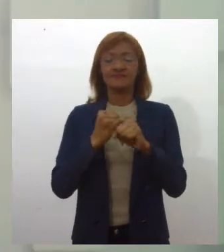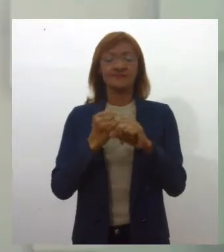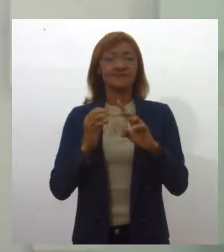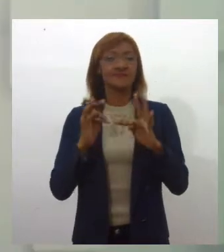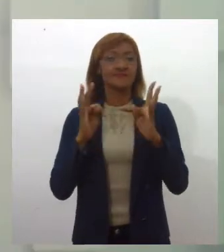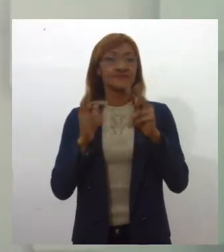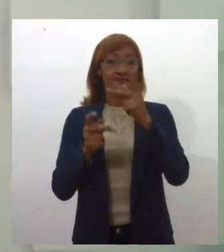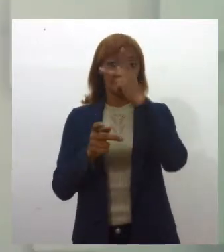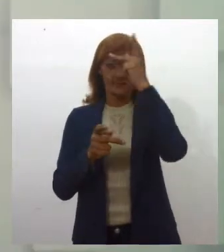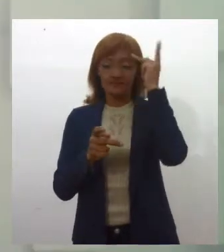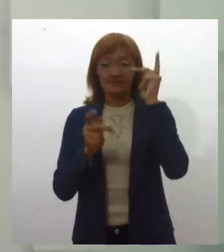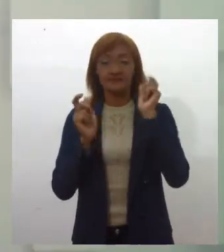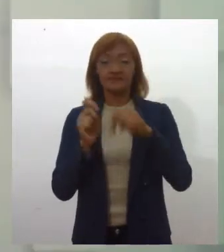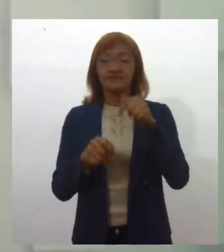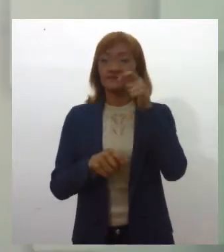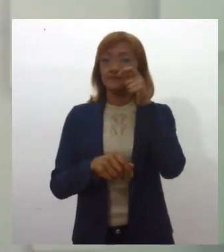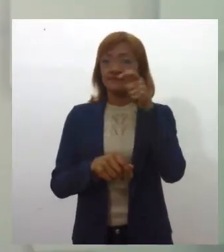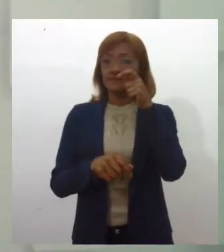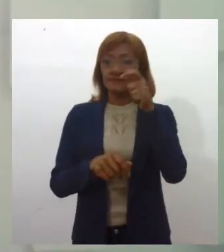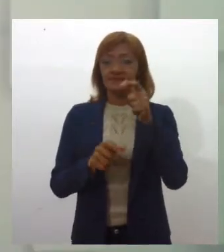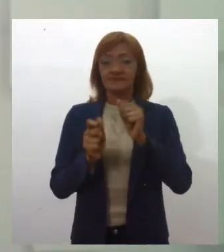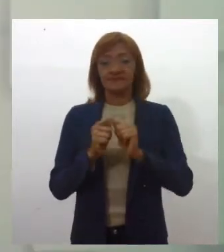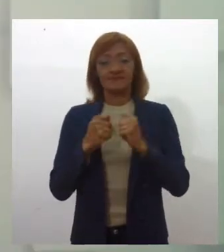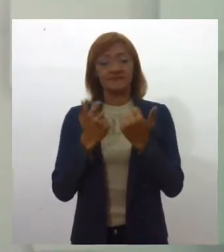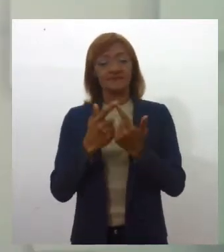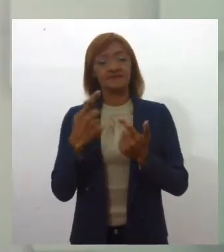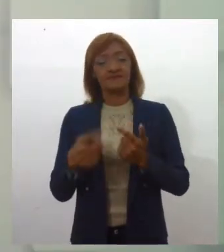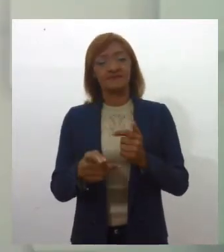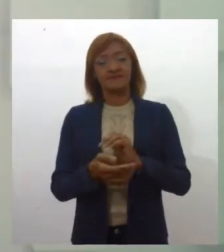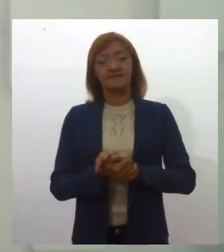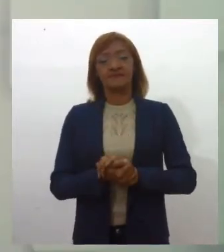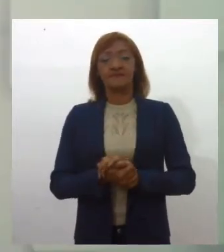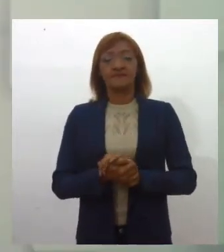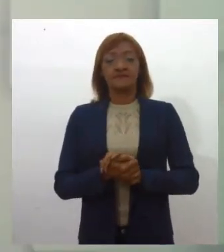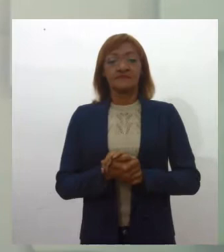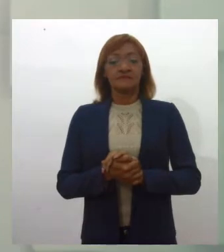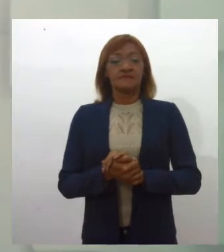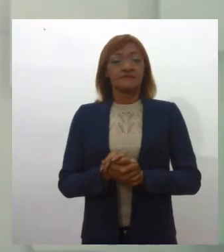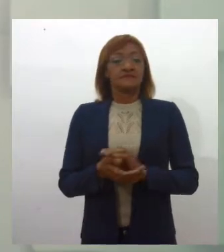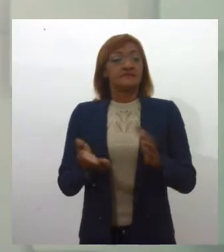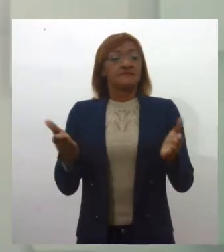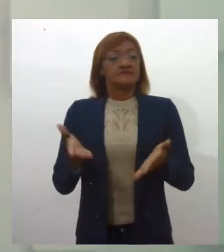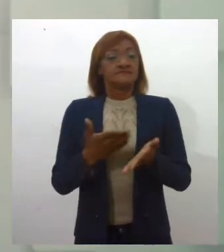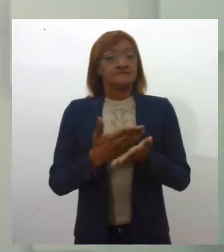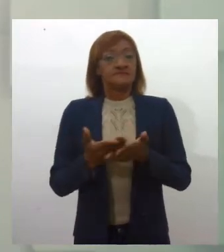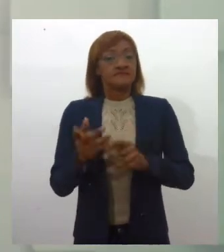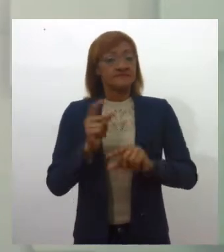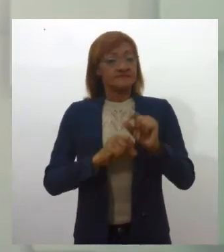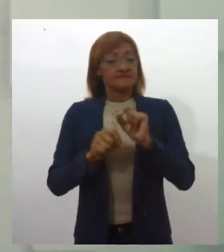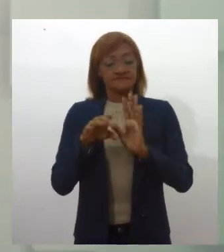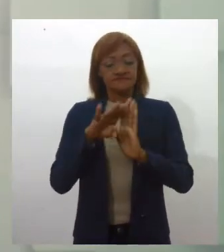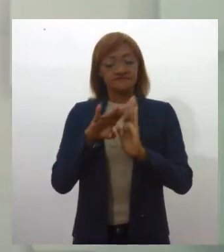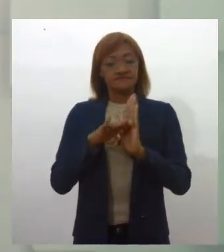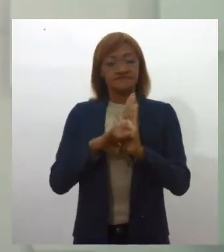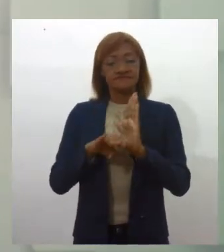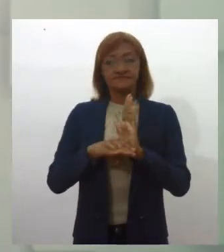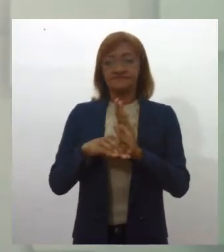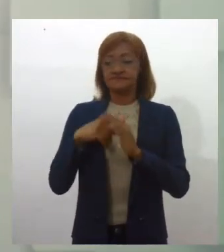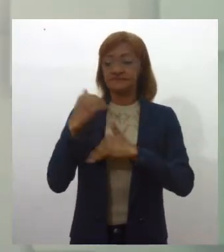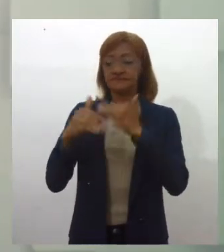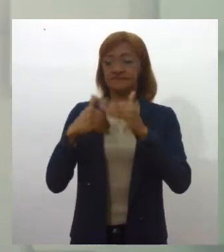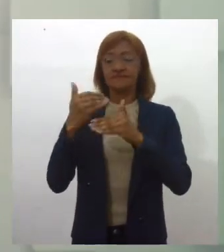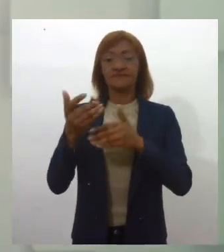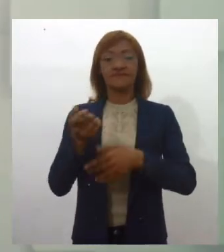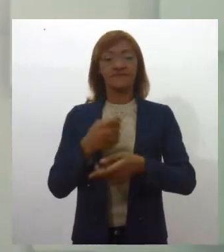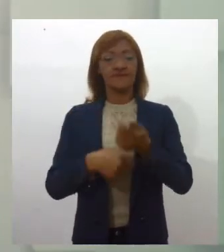pode acompanhar as informações do Parlamento Sergipano. Larissa, a gente vai começar falando justamente sobre o plano de desenvolvimento